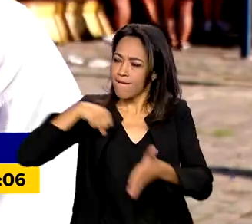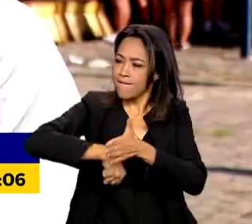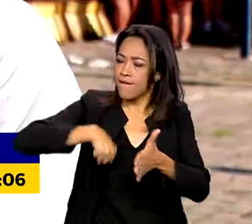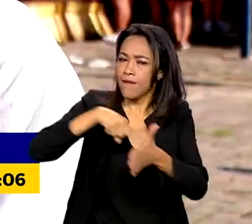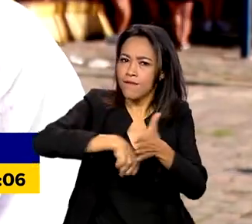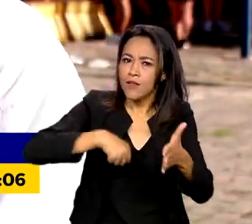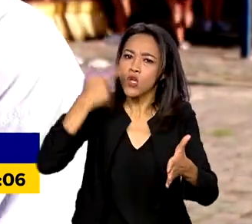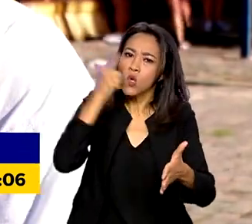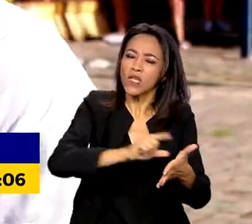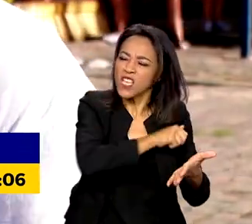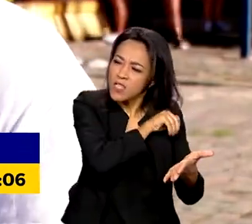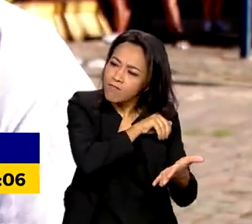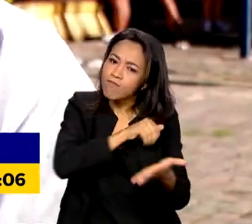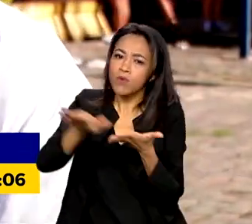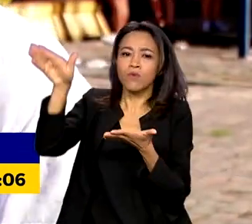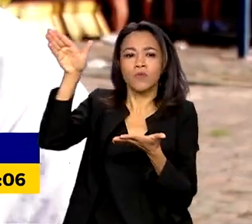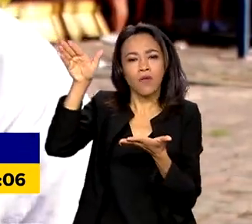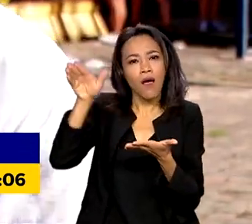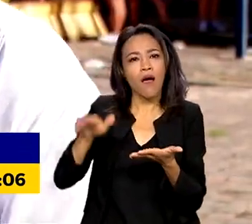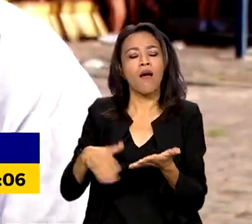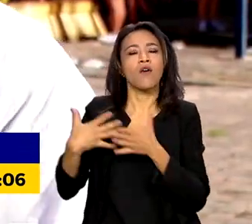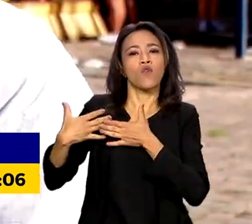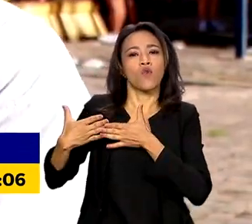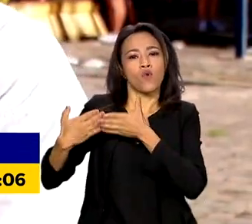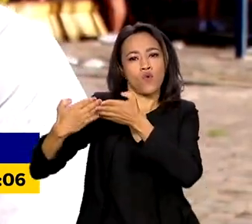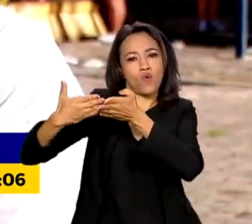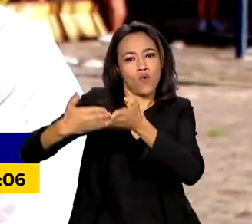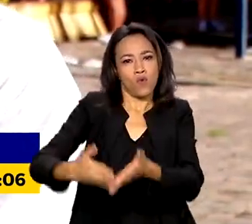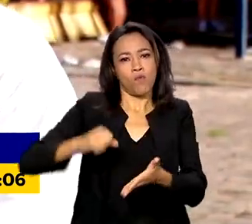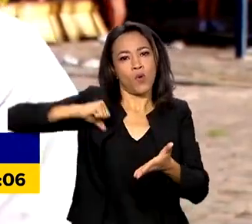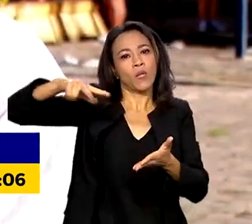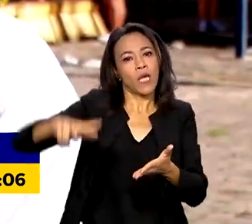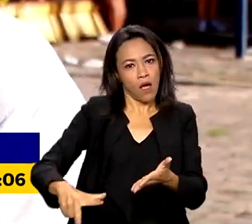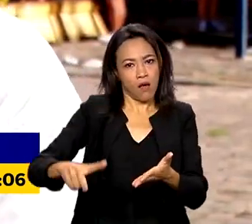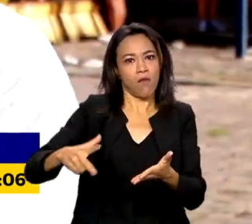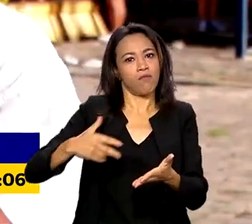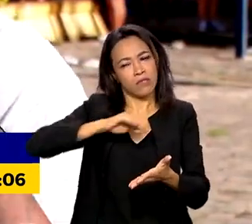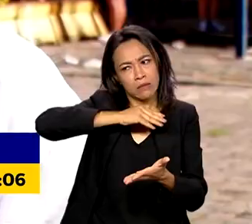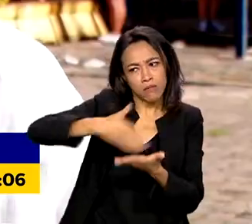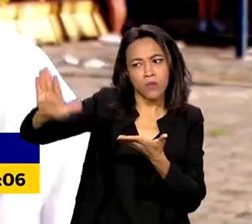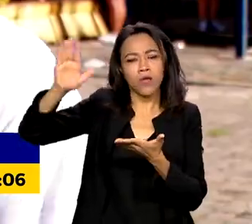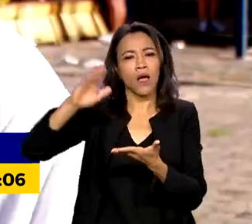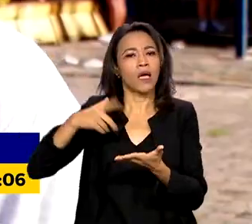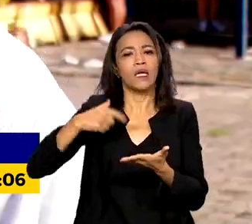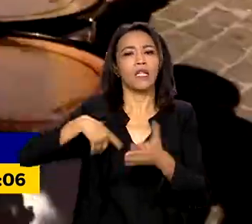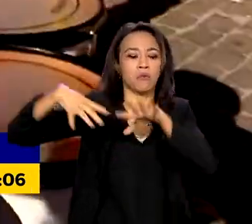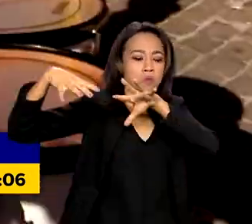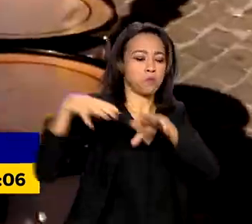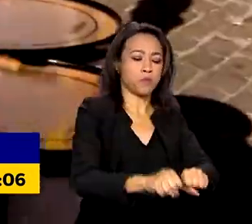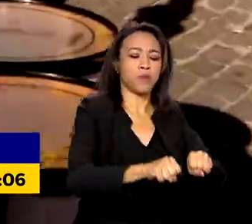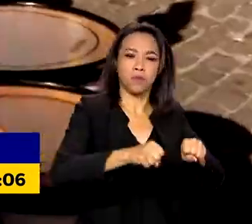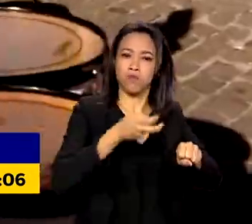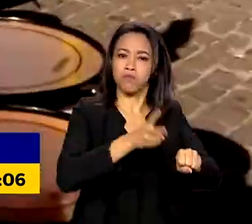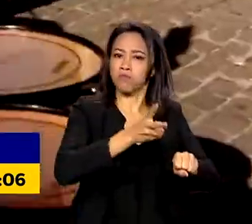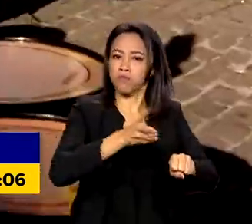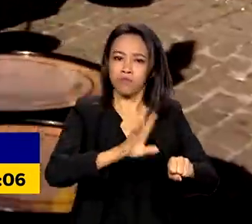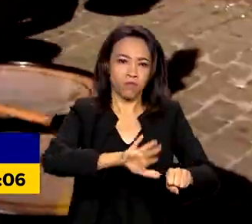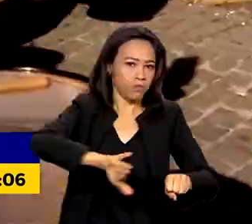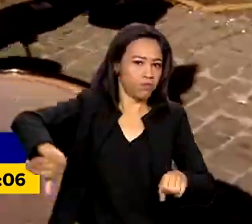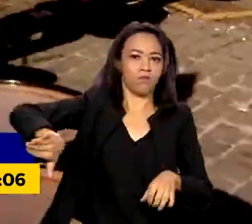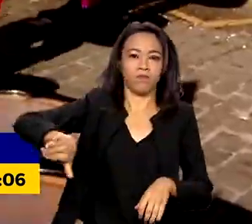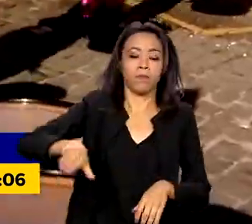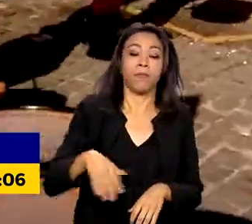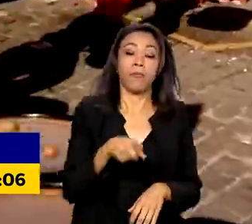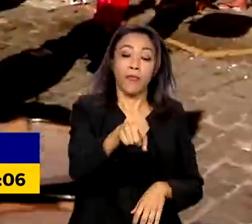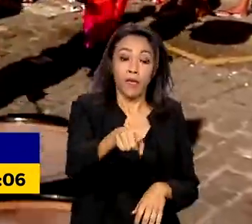e consegue expulsar os portugueses em definitivo e não mais deixar acontecer o status de colônia no Brasil. A celebração dos 200